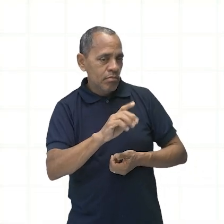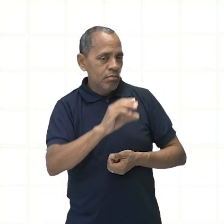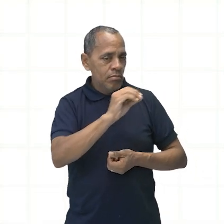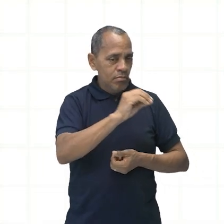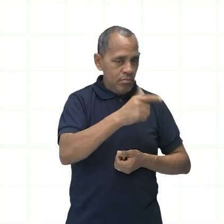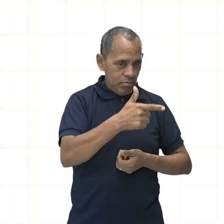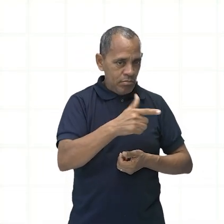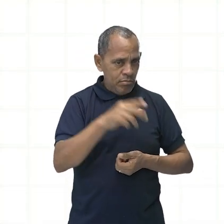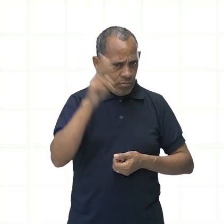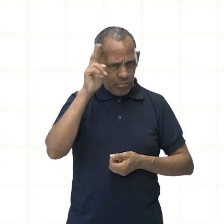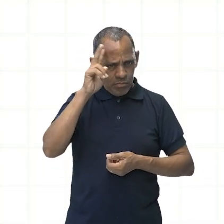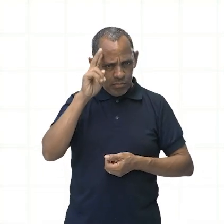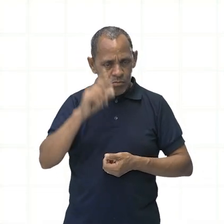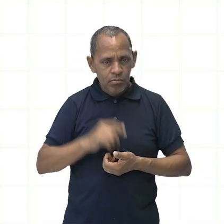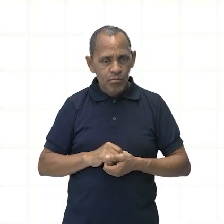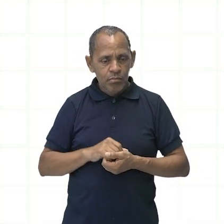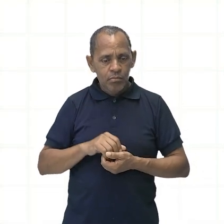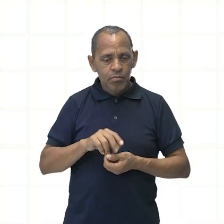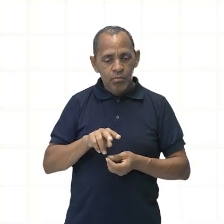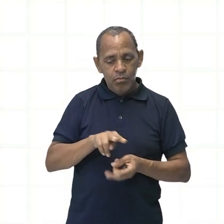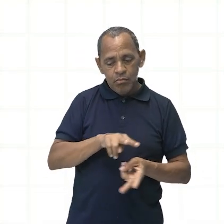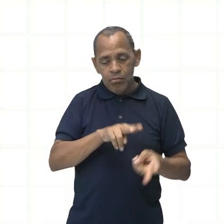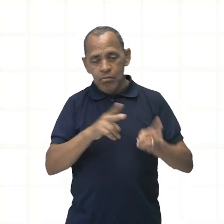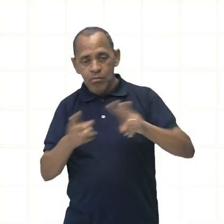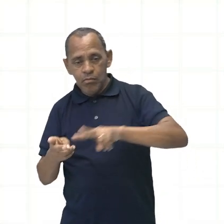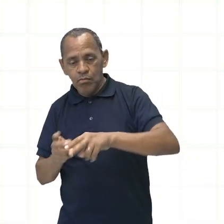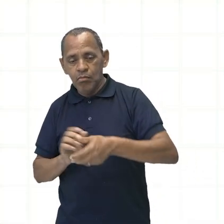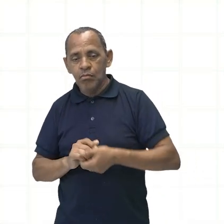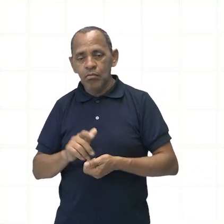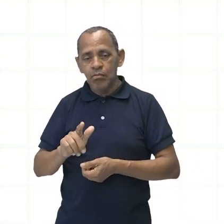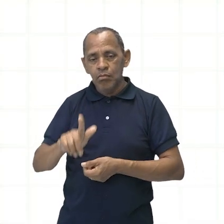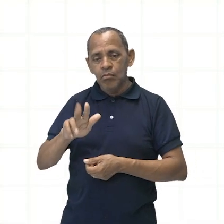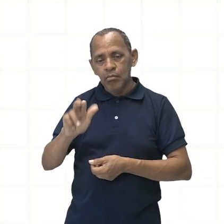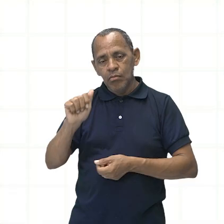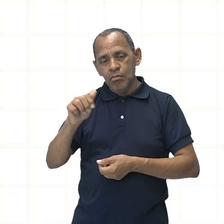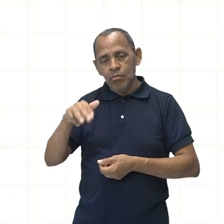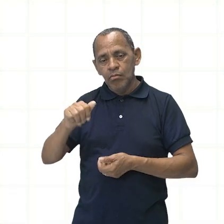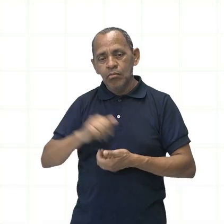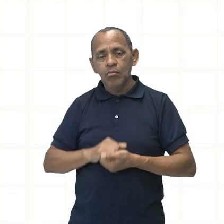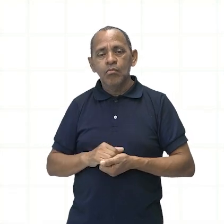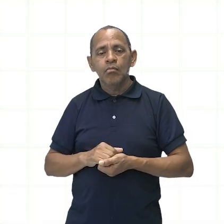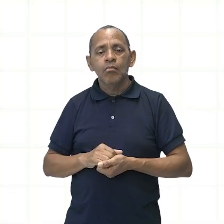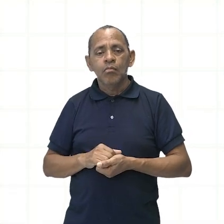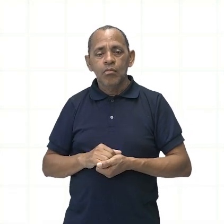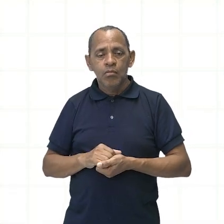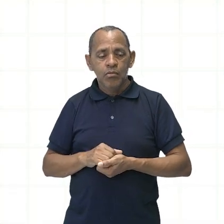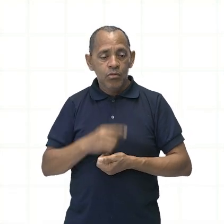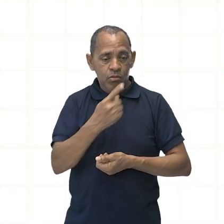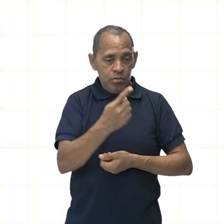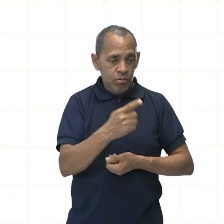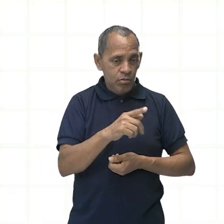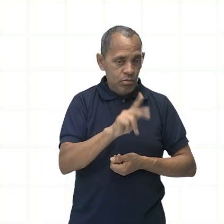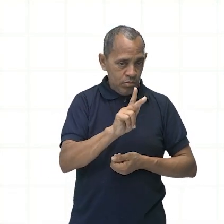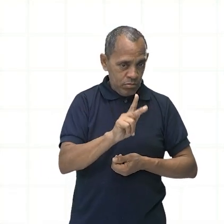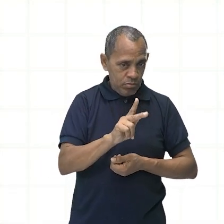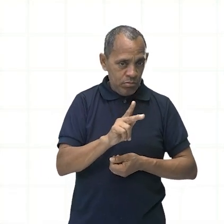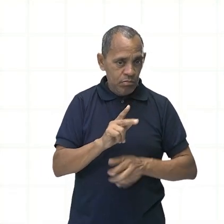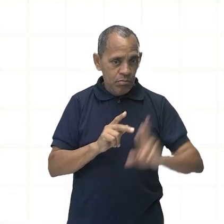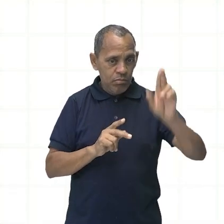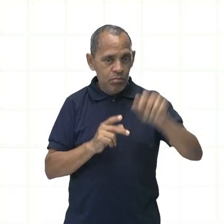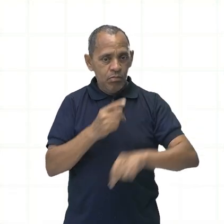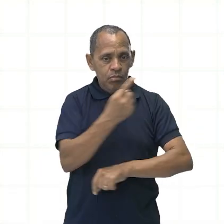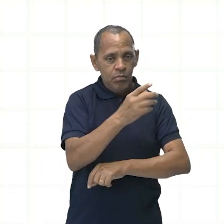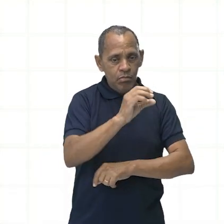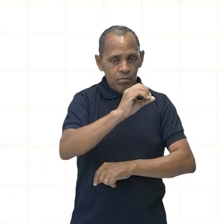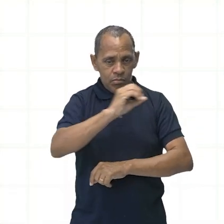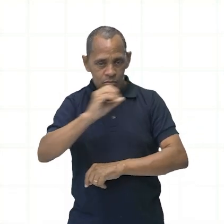vocês lembram? Vamos converter 1 quilo em gramas. Sabemos que 1 quilo representam 1000 gramas. certo?